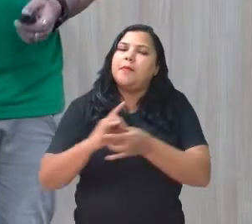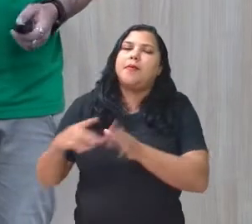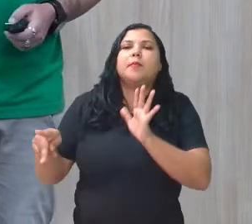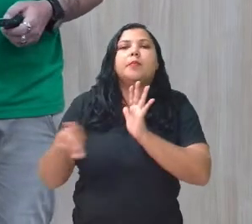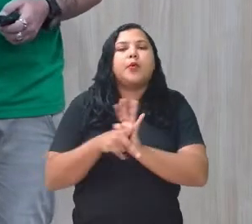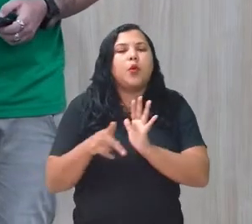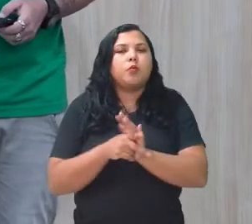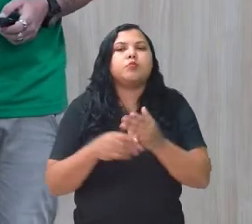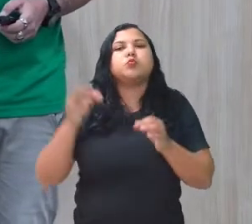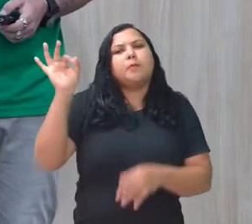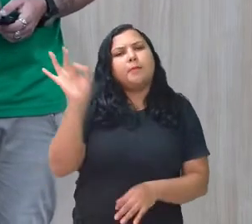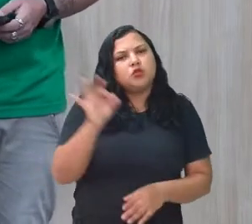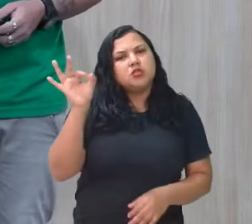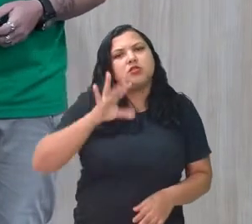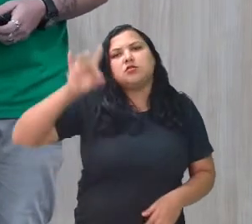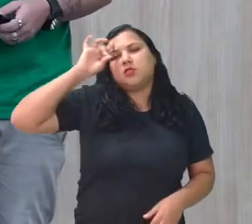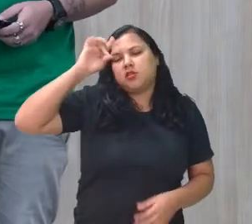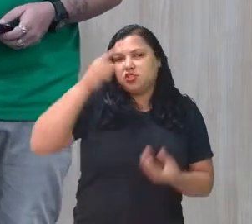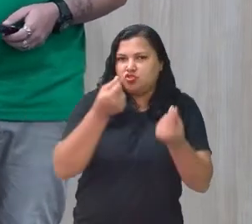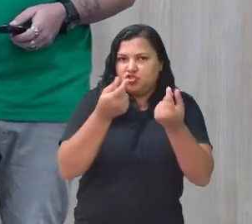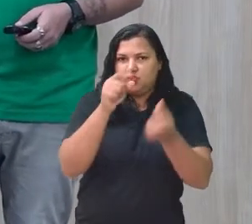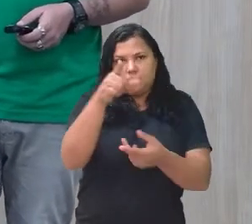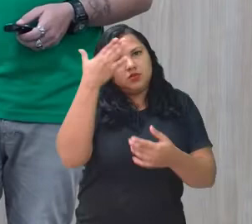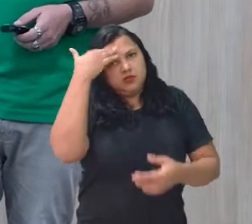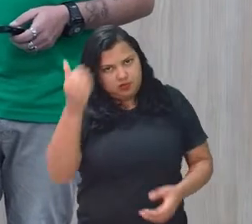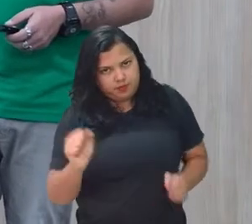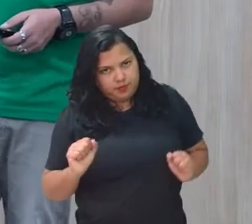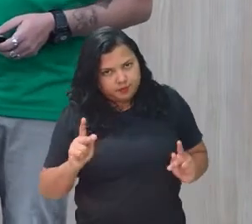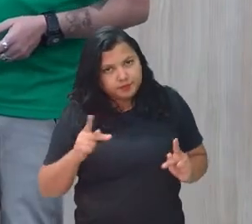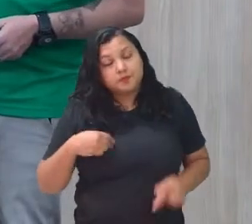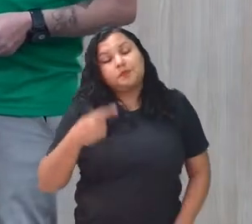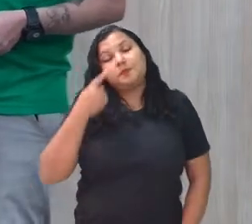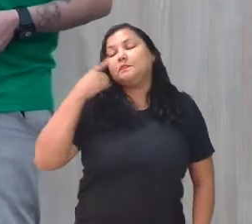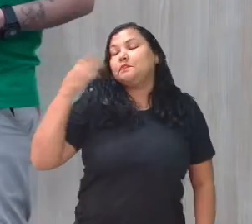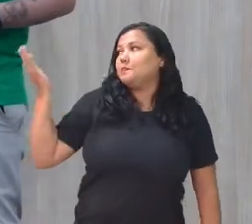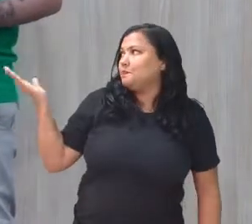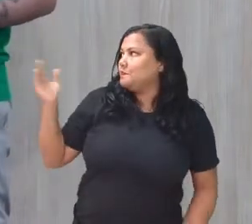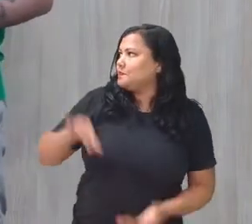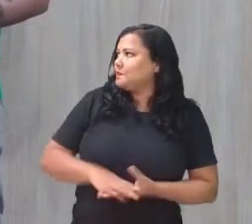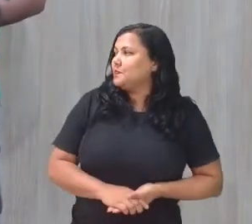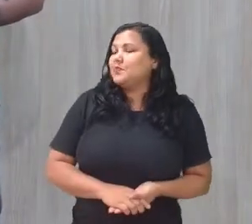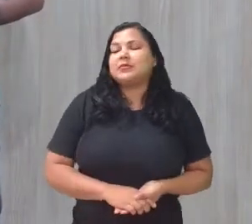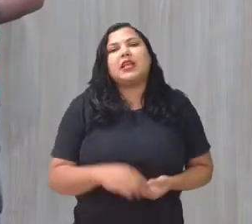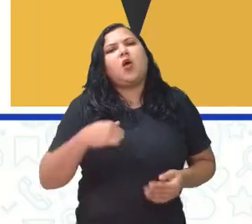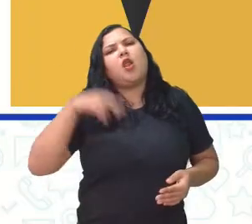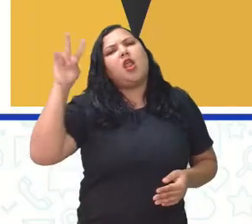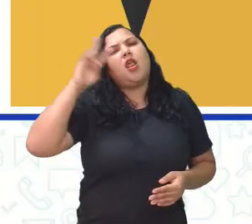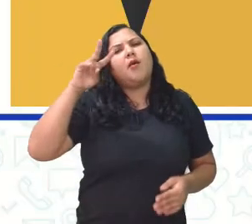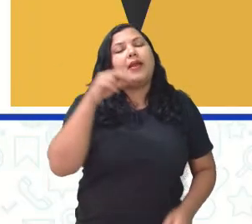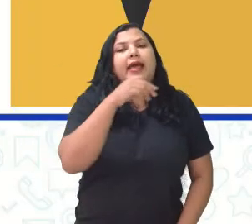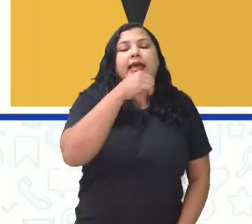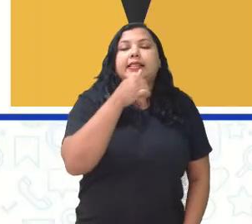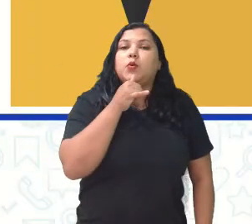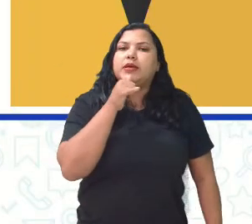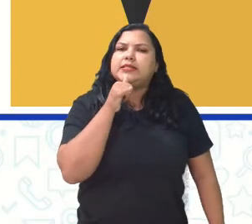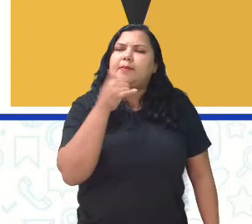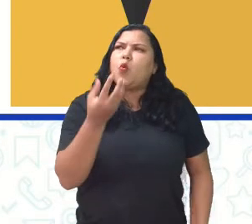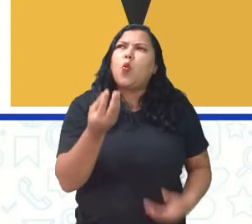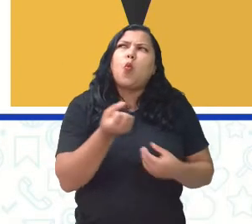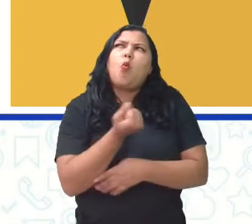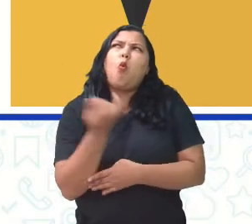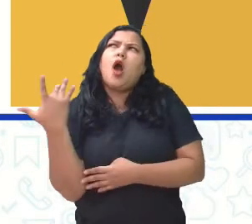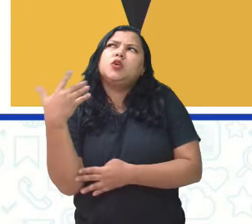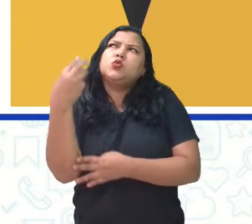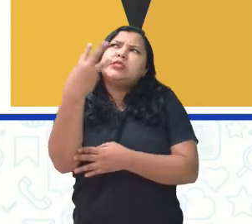no dia a dia, que é muito importante você perceber isso. E nessa aula aqui, ó, eu ainda lembro, Carol, era 15% de 300. Eu já professor